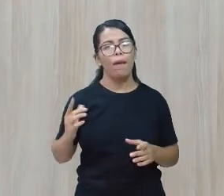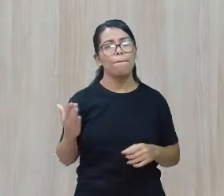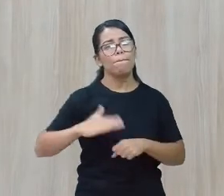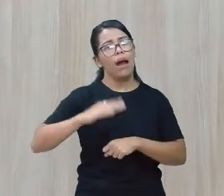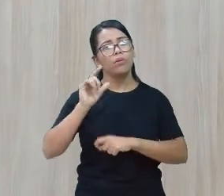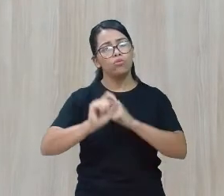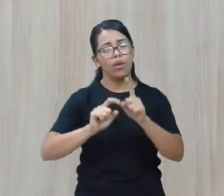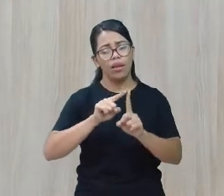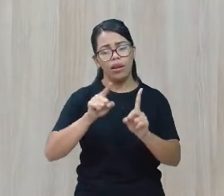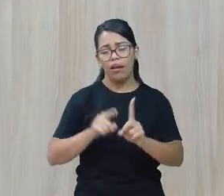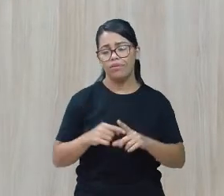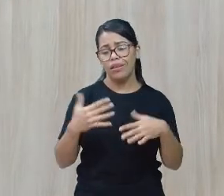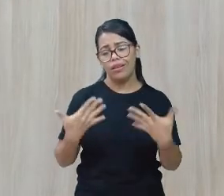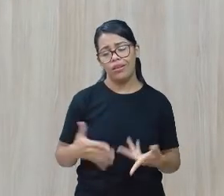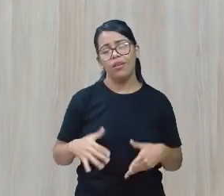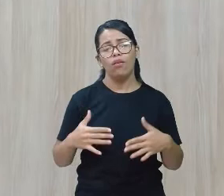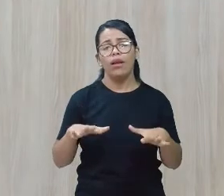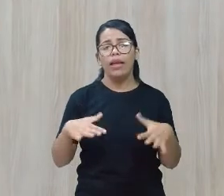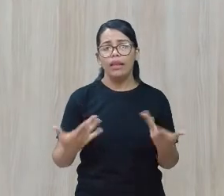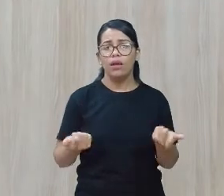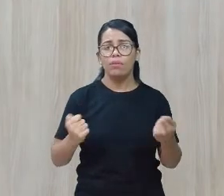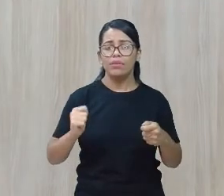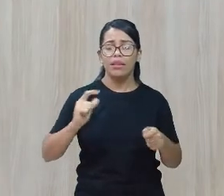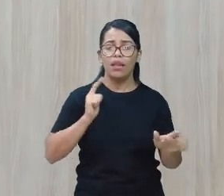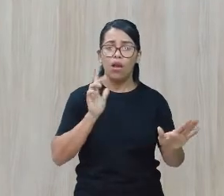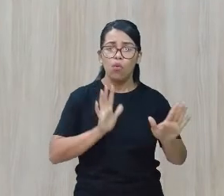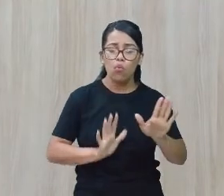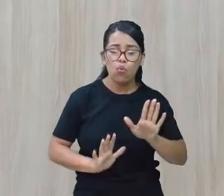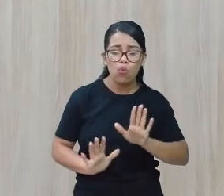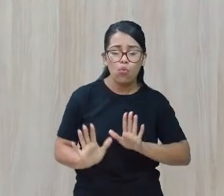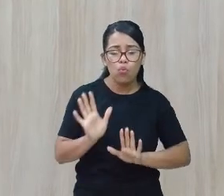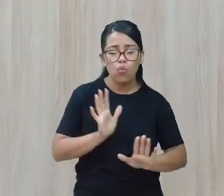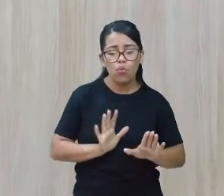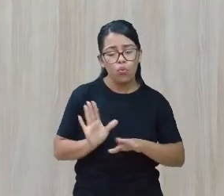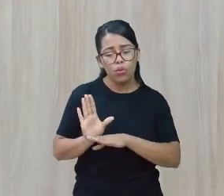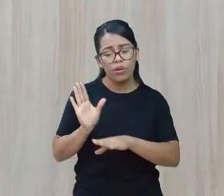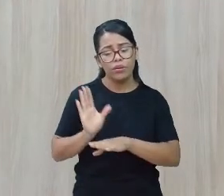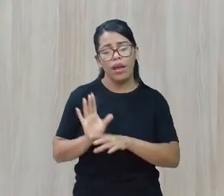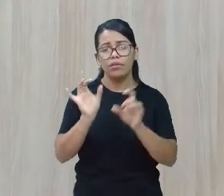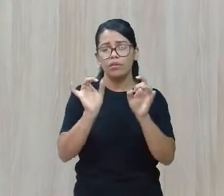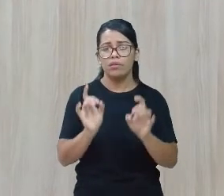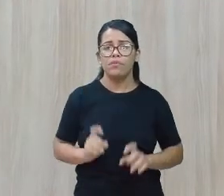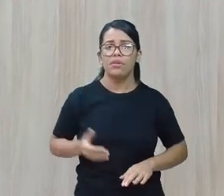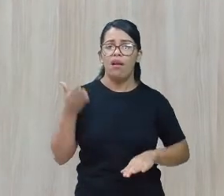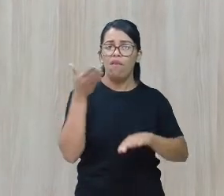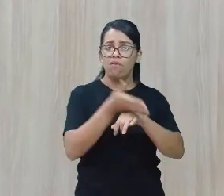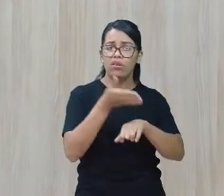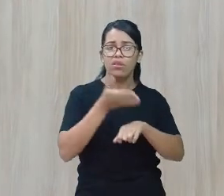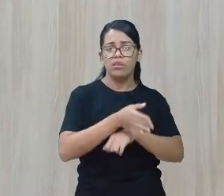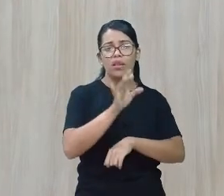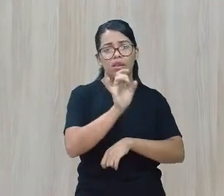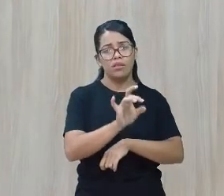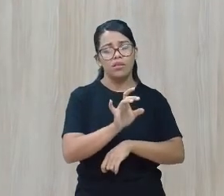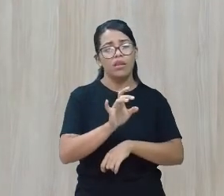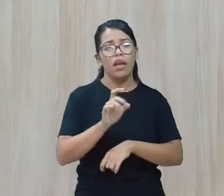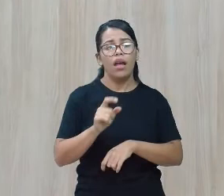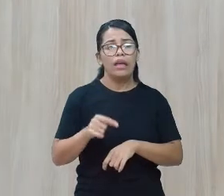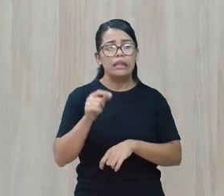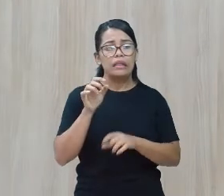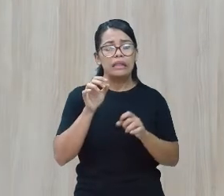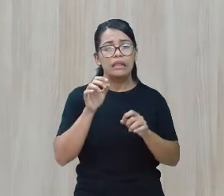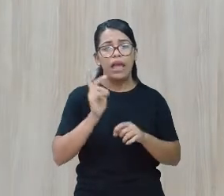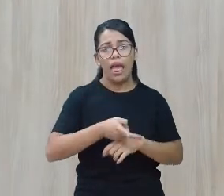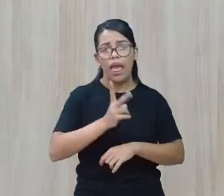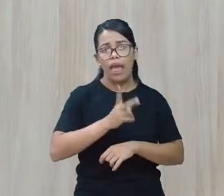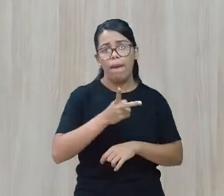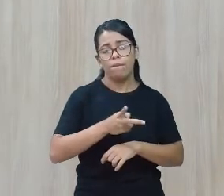requer um cuidado muito especial, uma visita constante ao médico para fazer o pré-natal. Então, isso